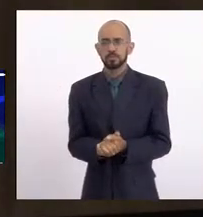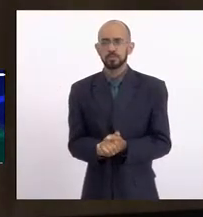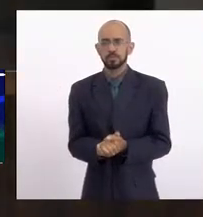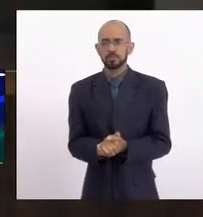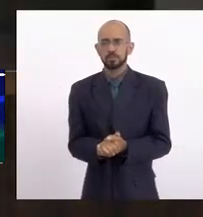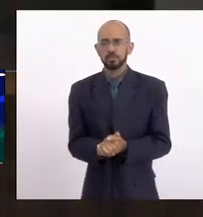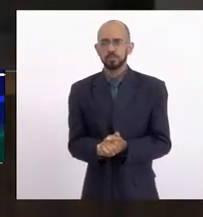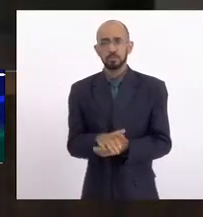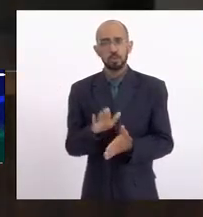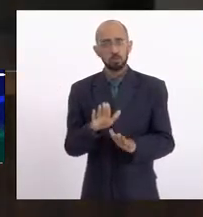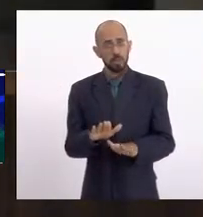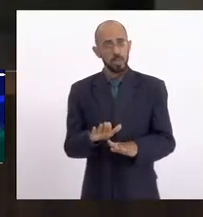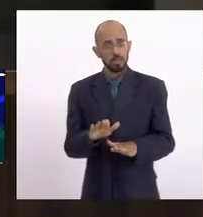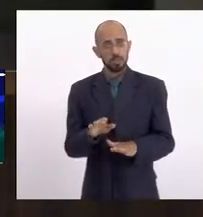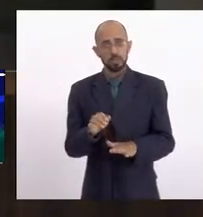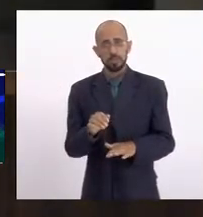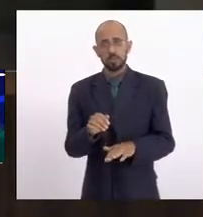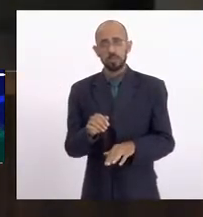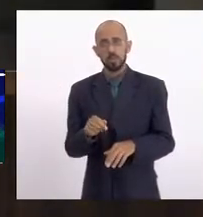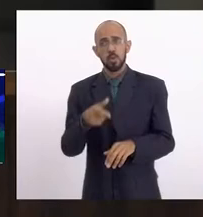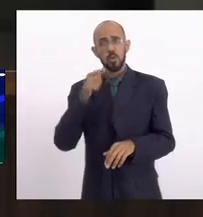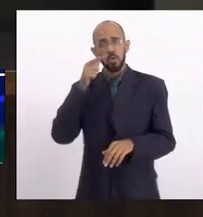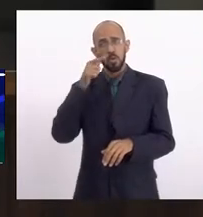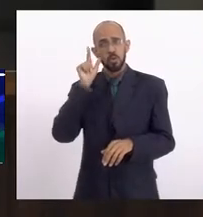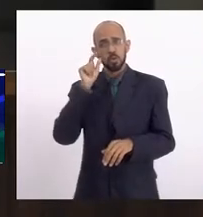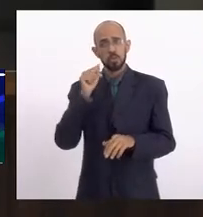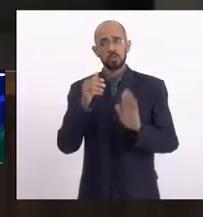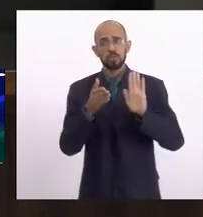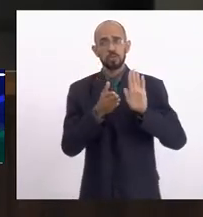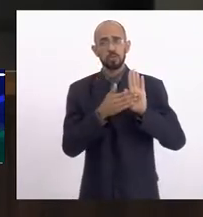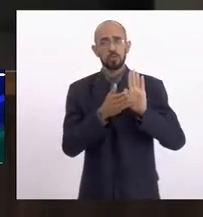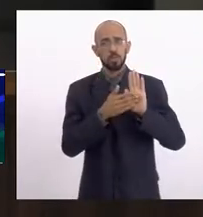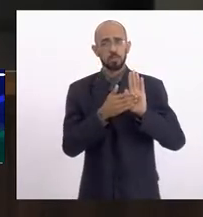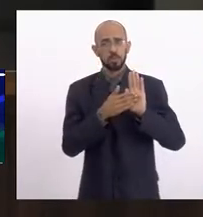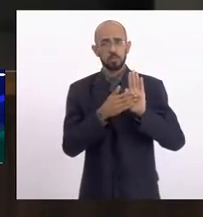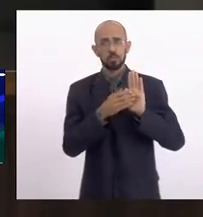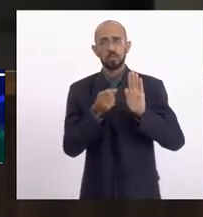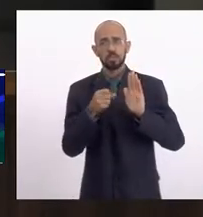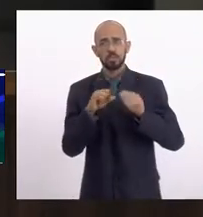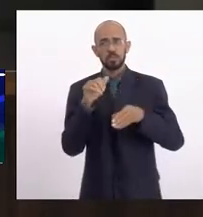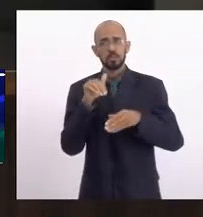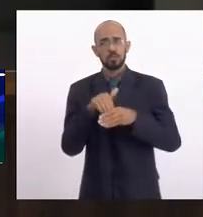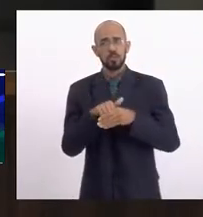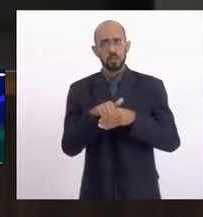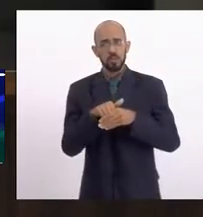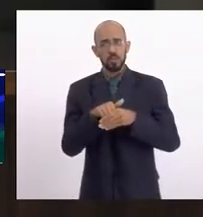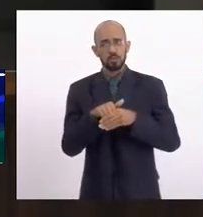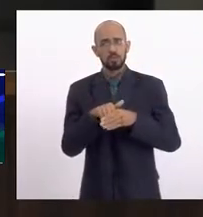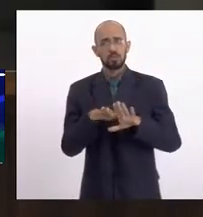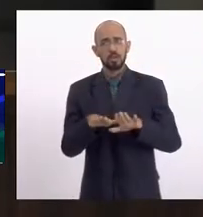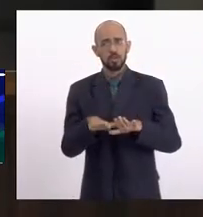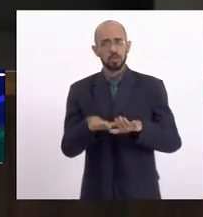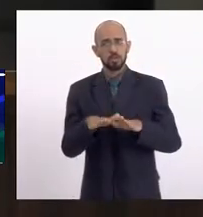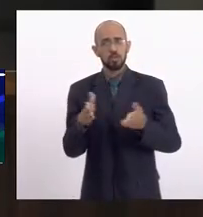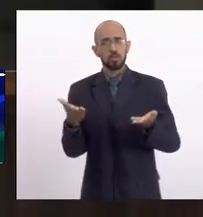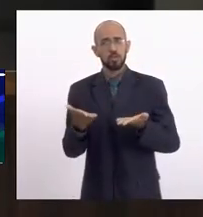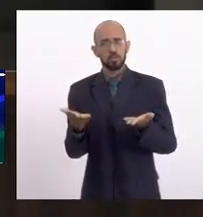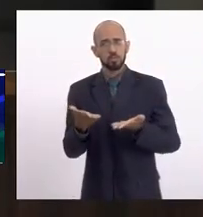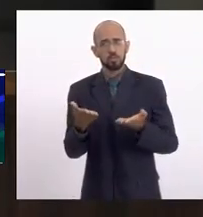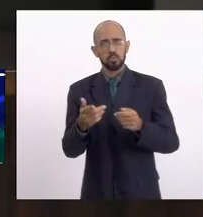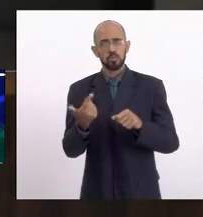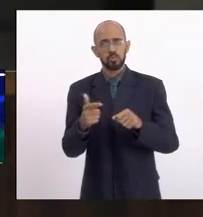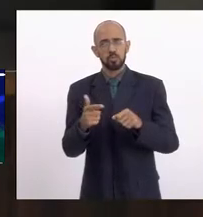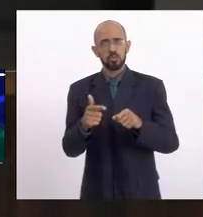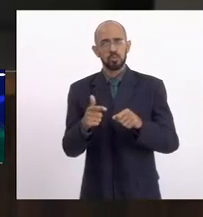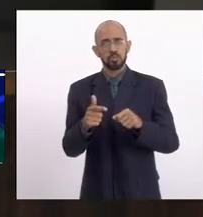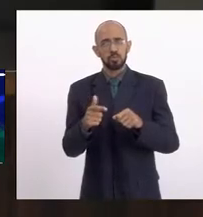parar com nenhum compromisso Ontem nós fizemos o compromisso que se fosse votado aqueles positivos não há nenhum compromisso de manter